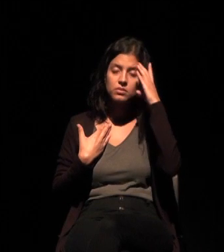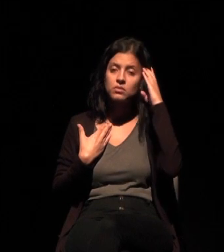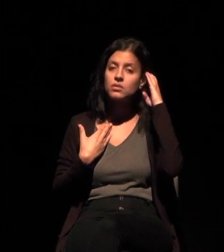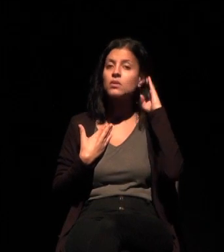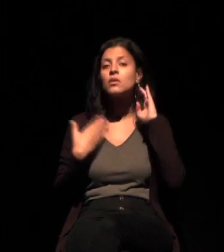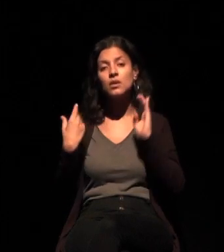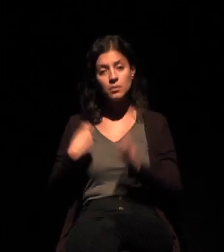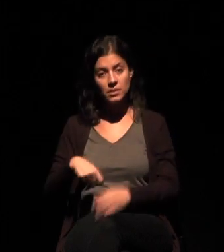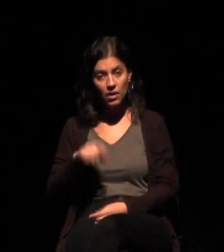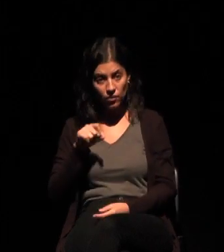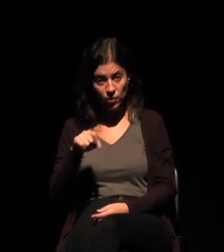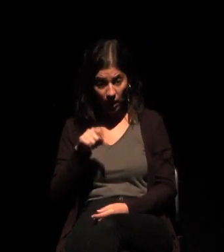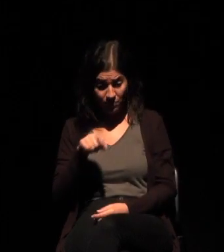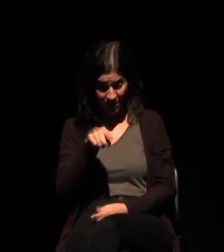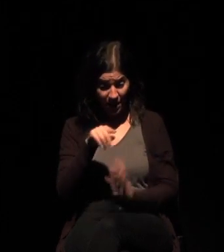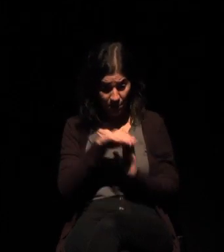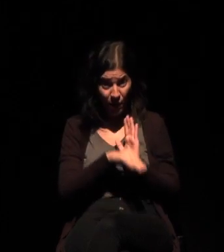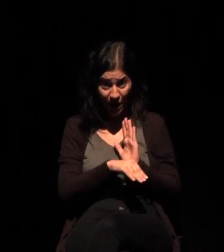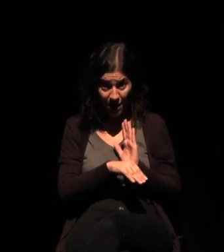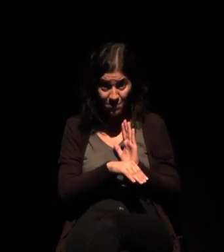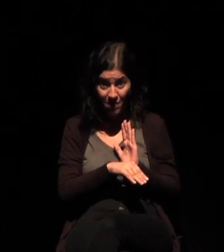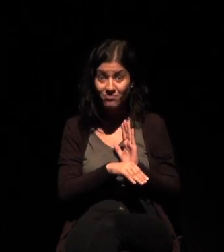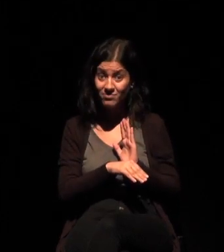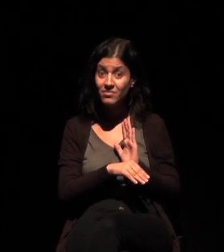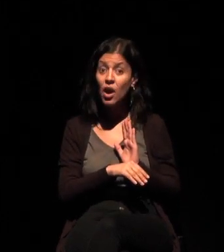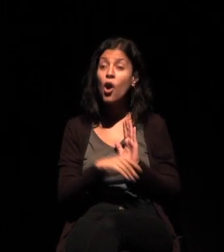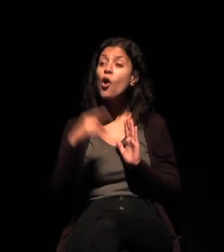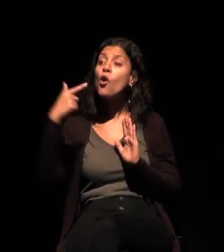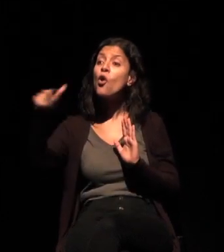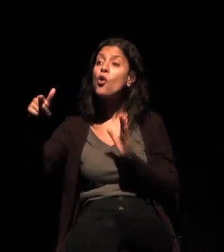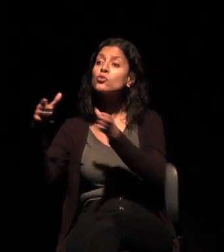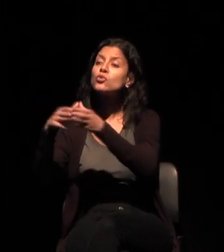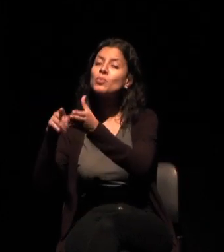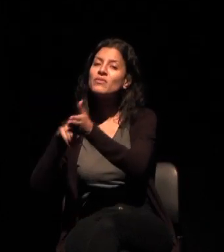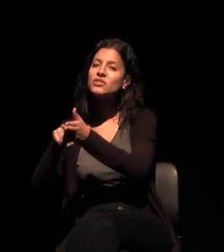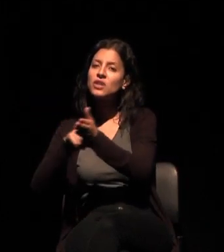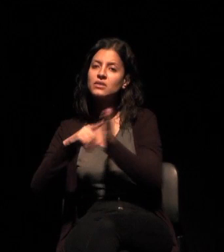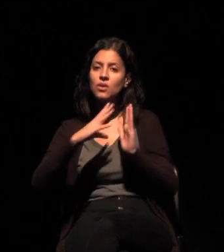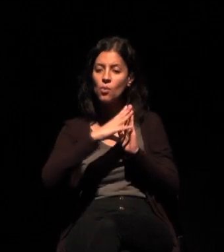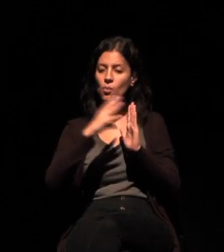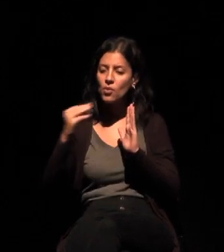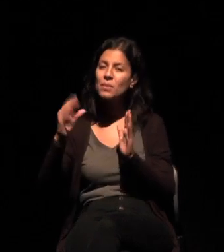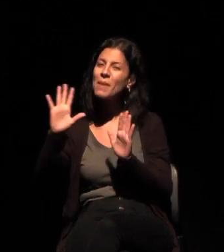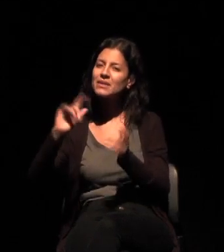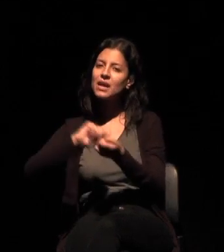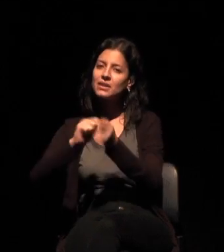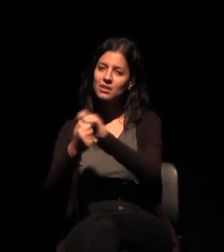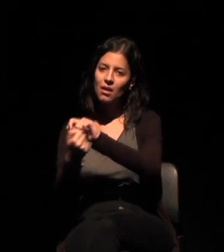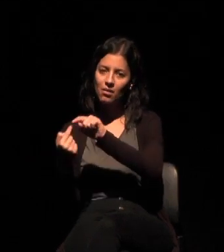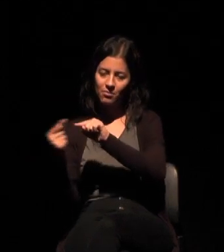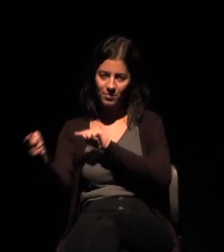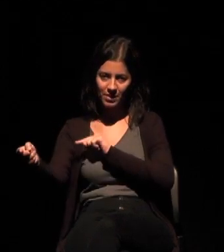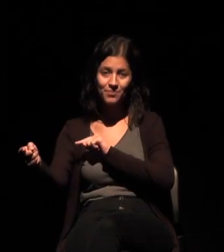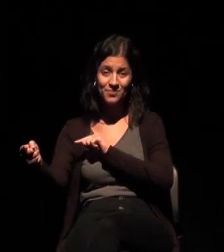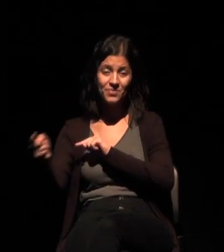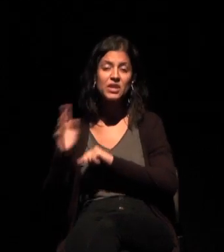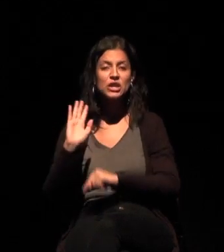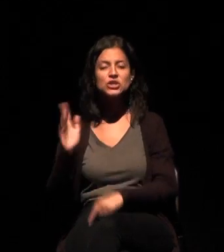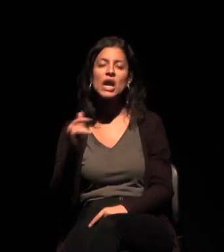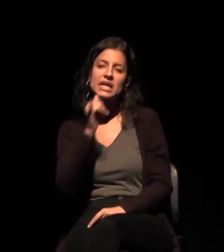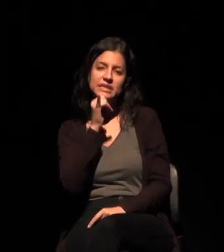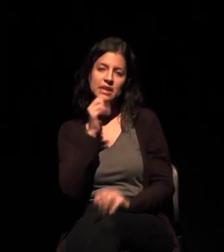modelos adaptados de o programa é para grupos de investigação importante ativo já trabalhamos é o ao